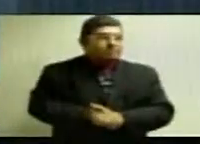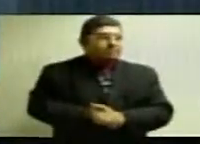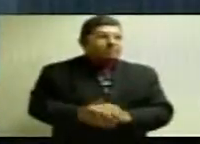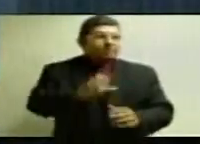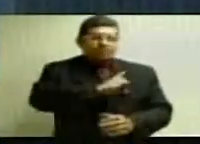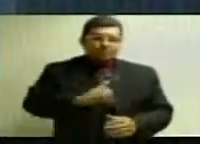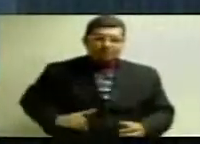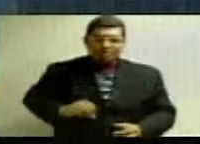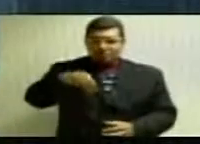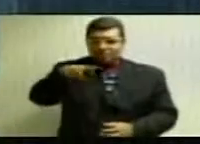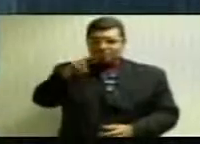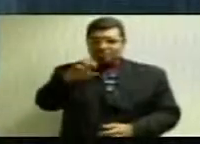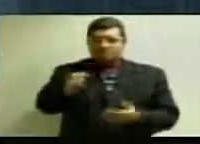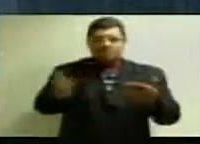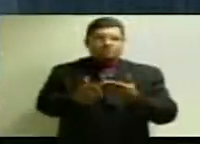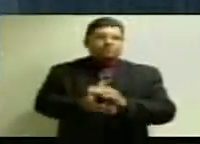Deputado Marcelo Ramos,